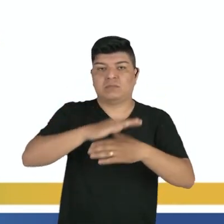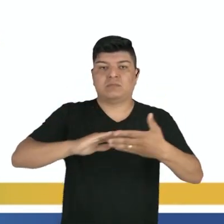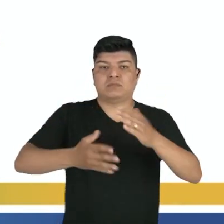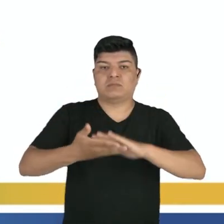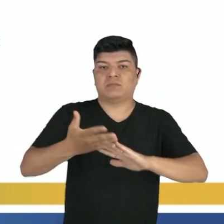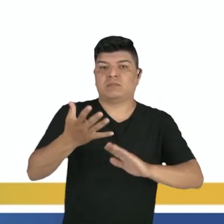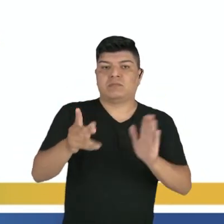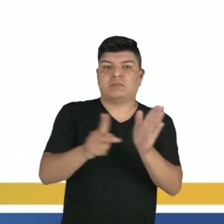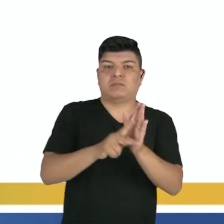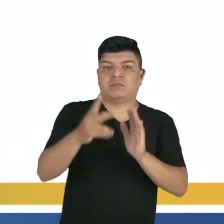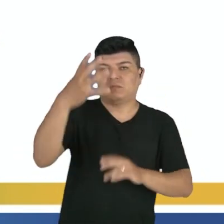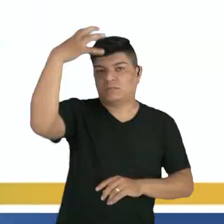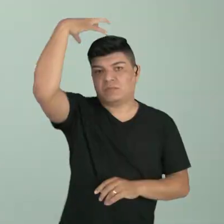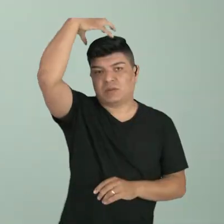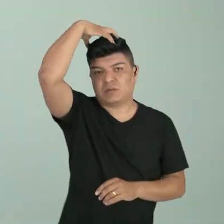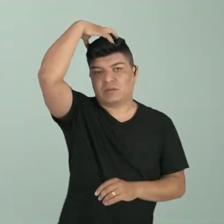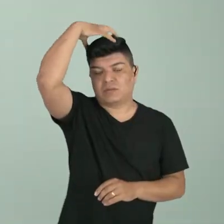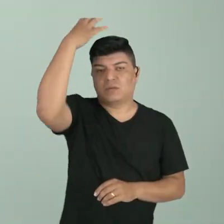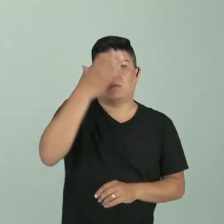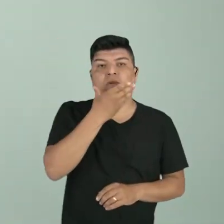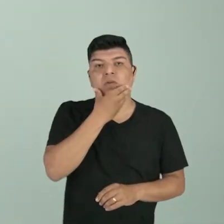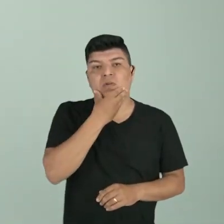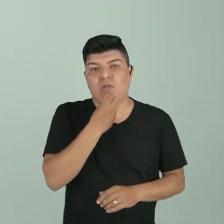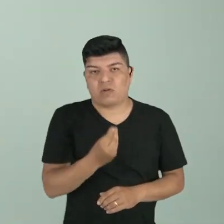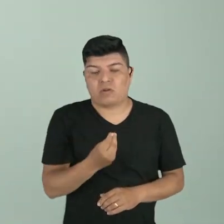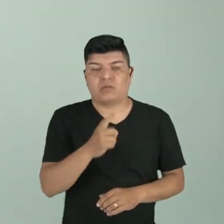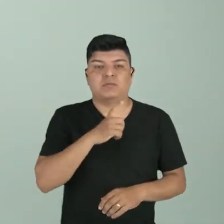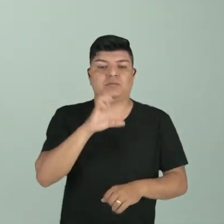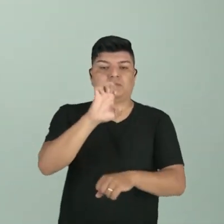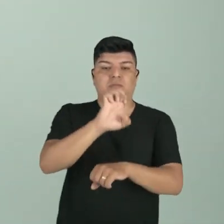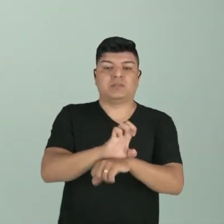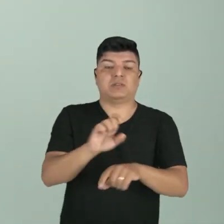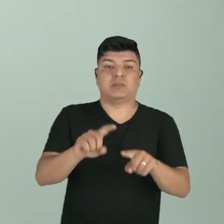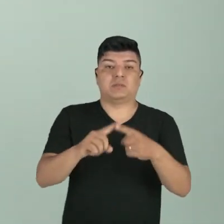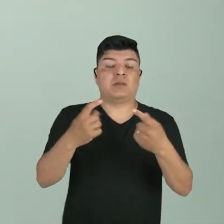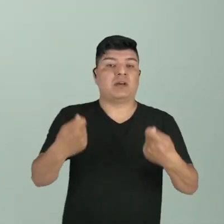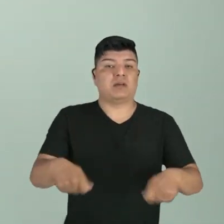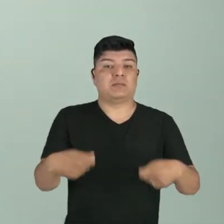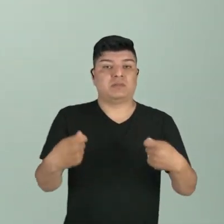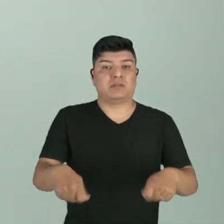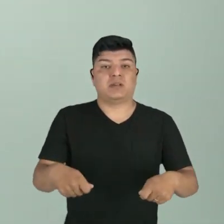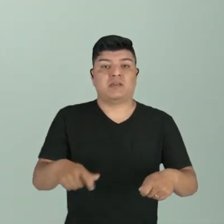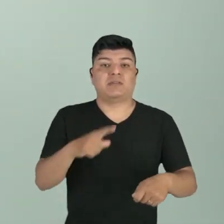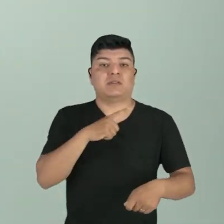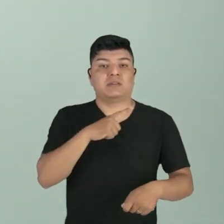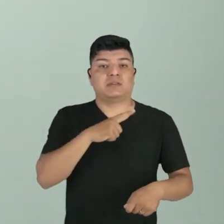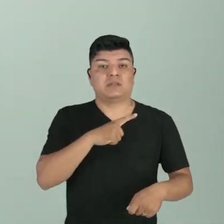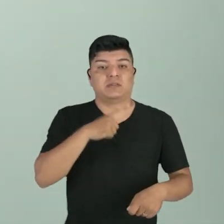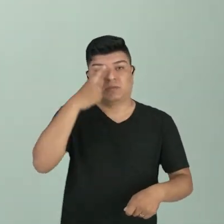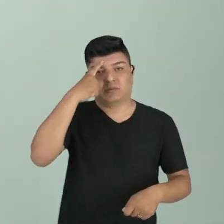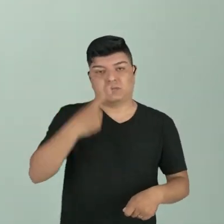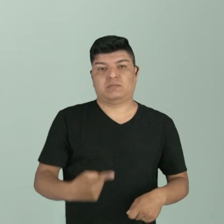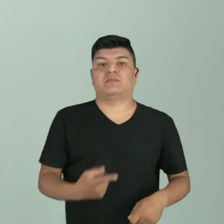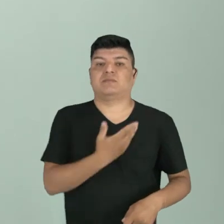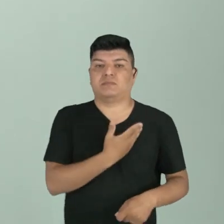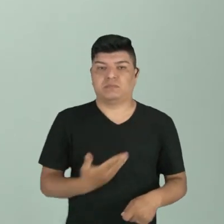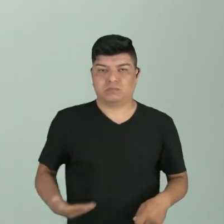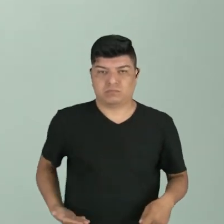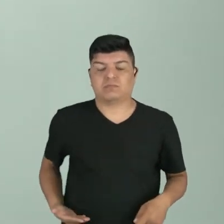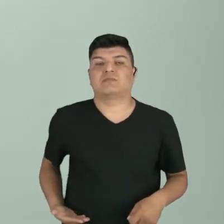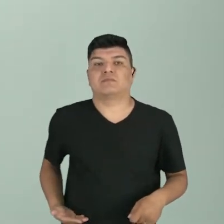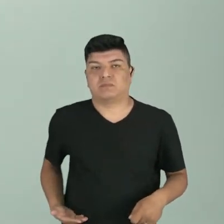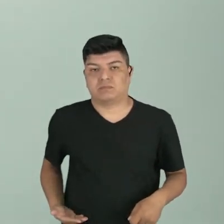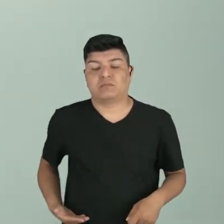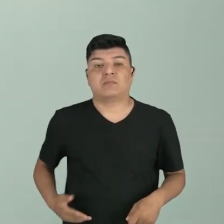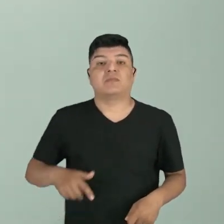poderes na mão do rei, né? Então, tinha-se o Estado, mas era necessário que também houvesse o governante. E o